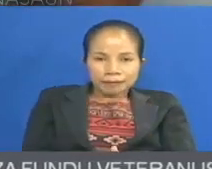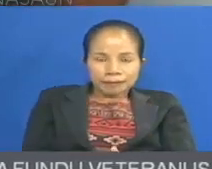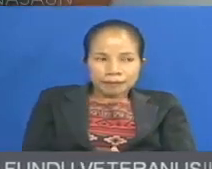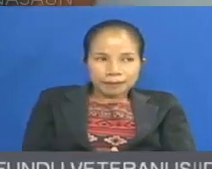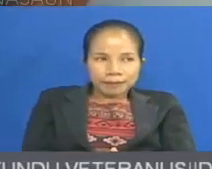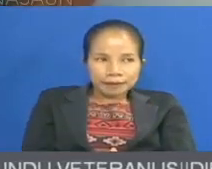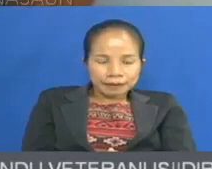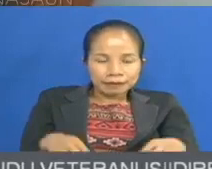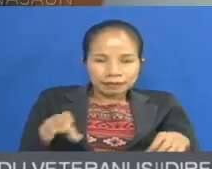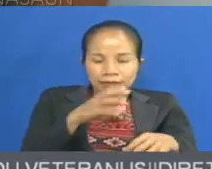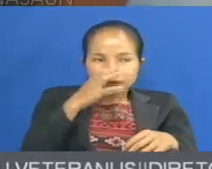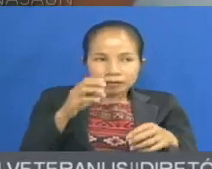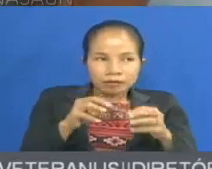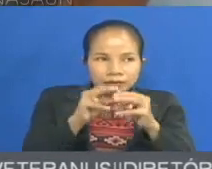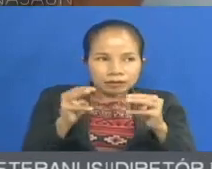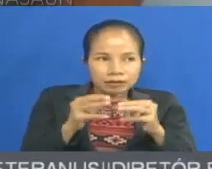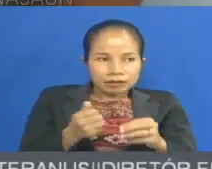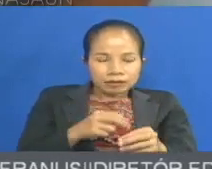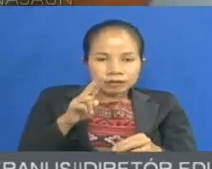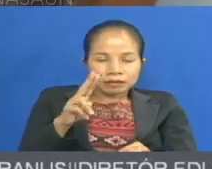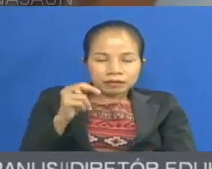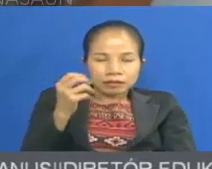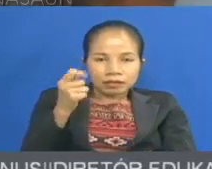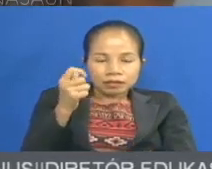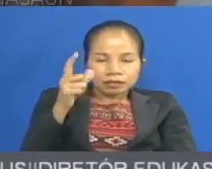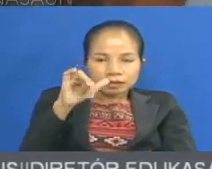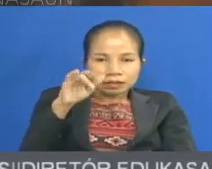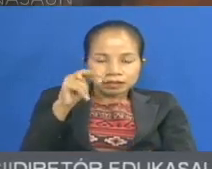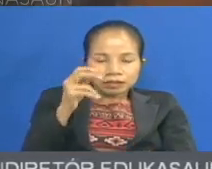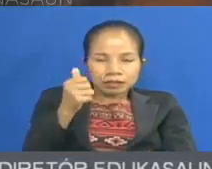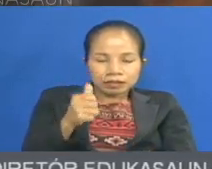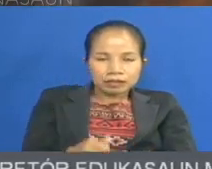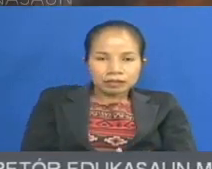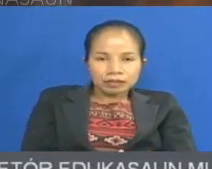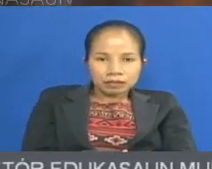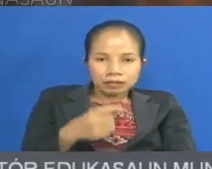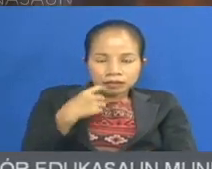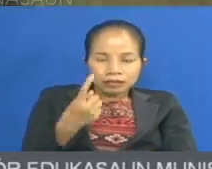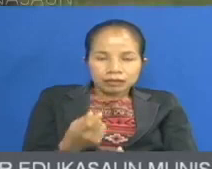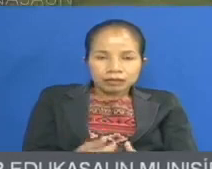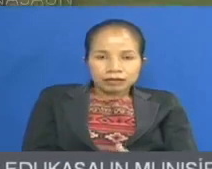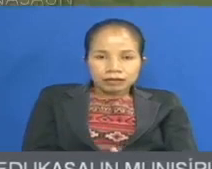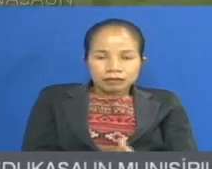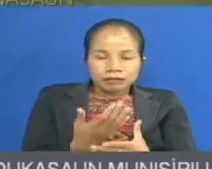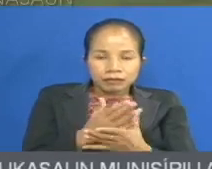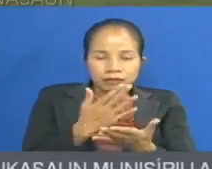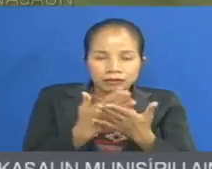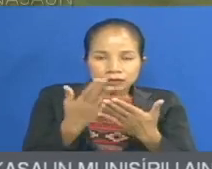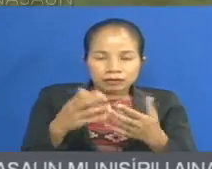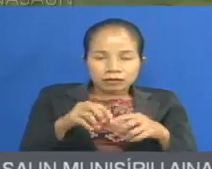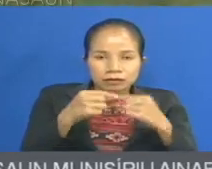Serviço Agricultura Pescas Município Ainaru, Natalina Orleans de Arrozo, confirma katak distribuição equipamentos ba